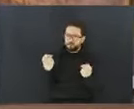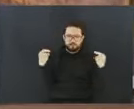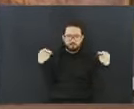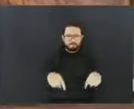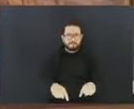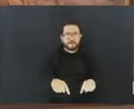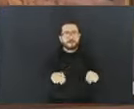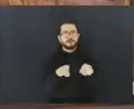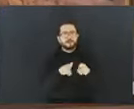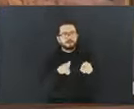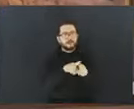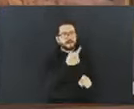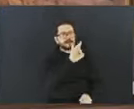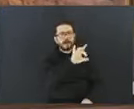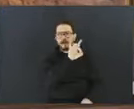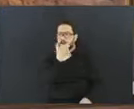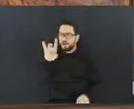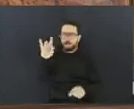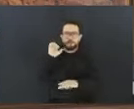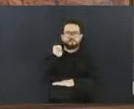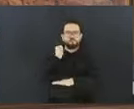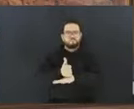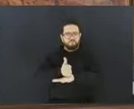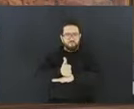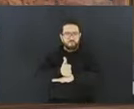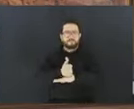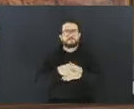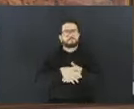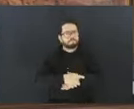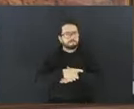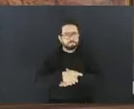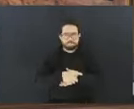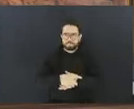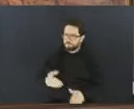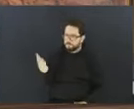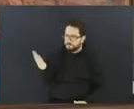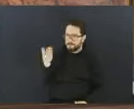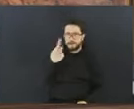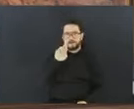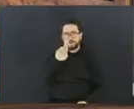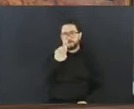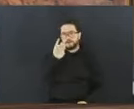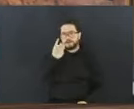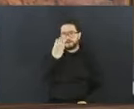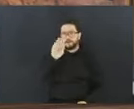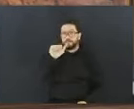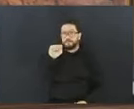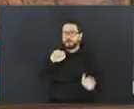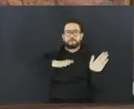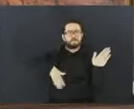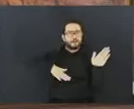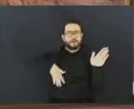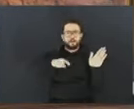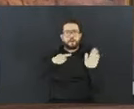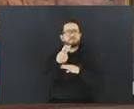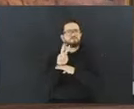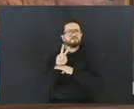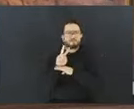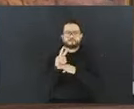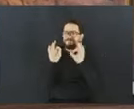oficiais, comandantes. Parabenizo o coronel Ribas pela Operação Verão. Coronel, não precisa